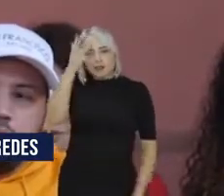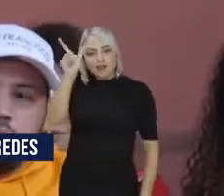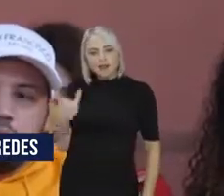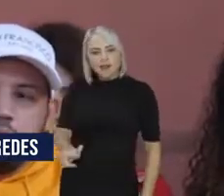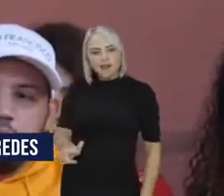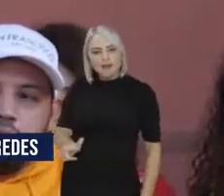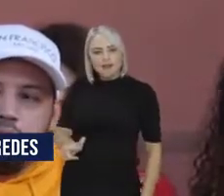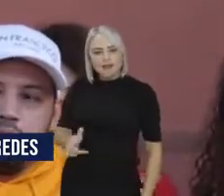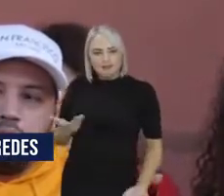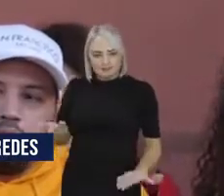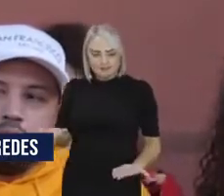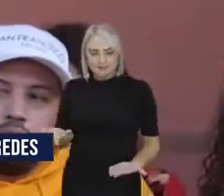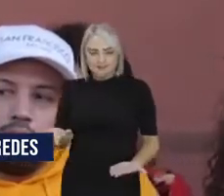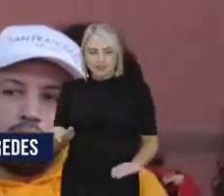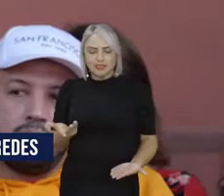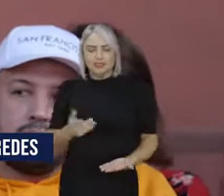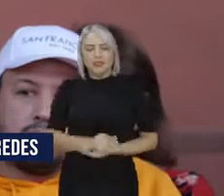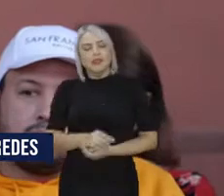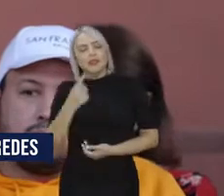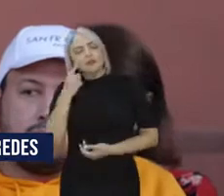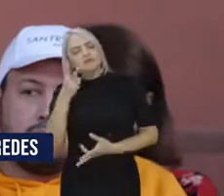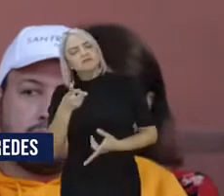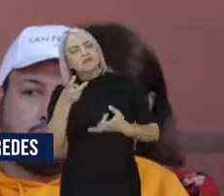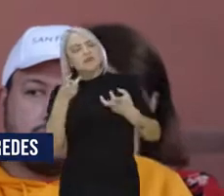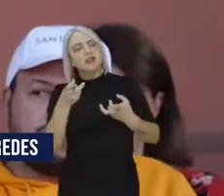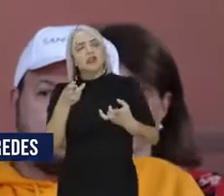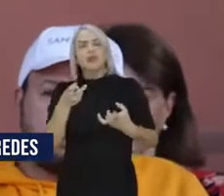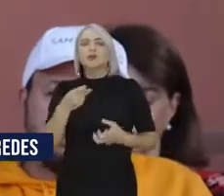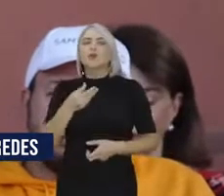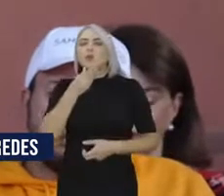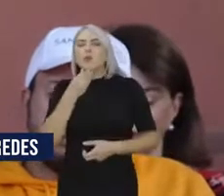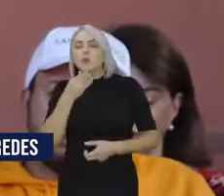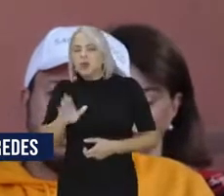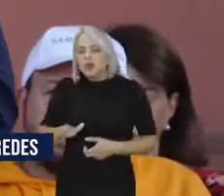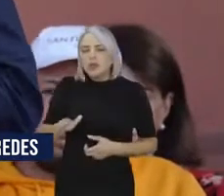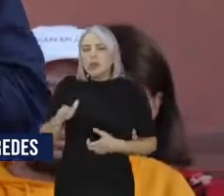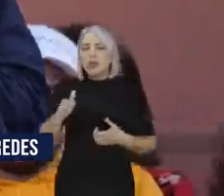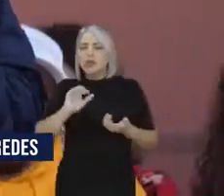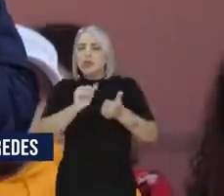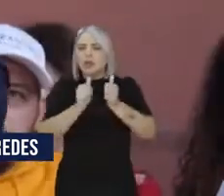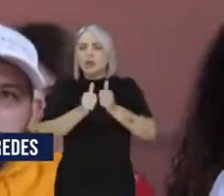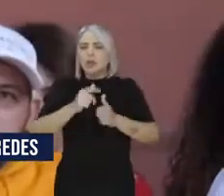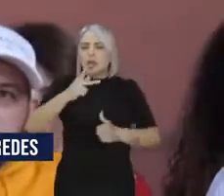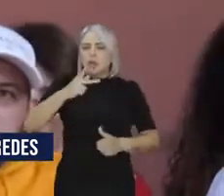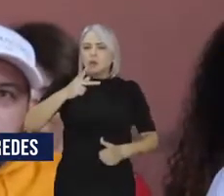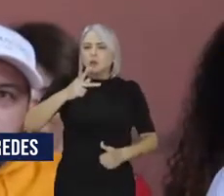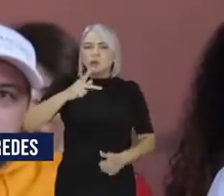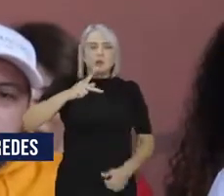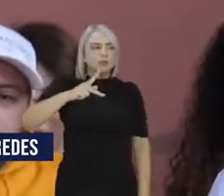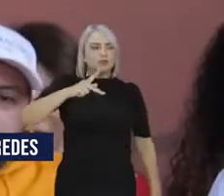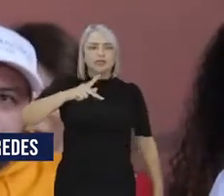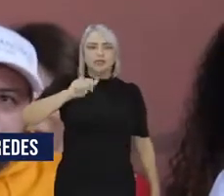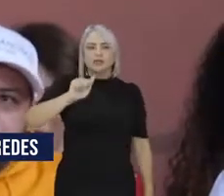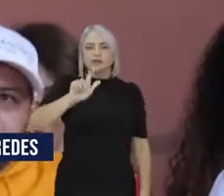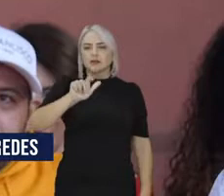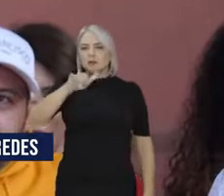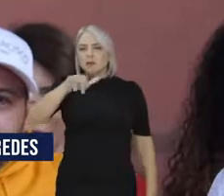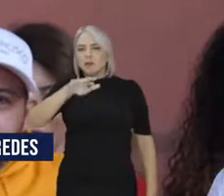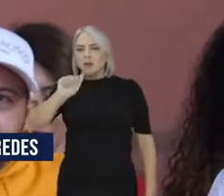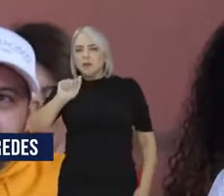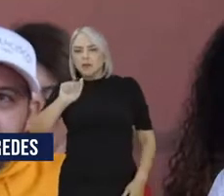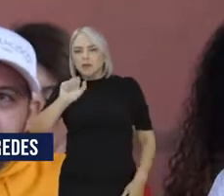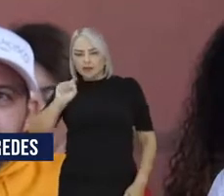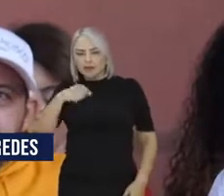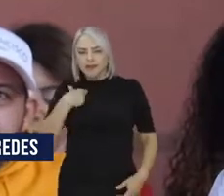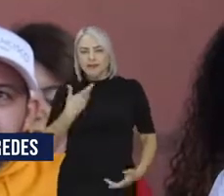um menino que joga no Palmeiras, que virou sucesso no Palmeiras aí, tem 15 anos de idade.